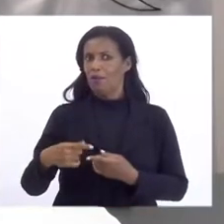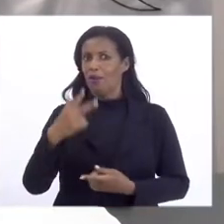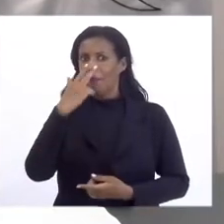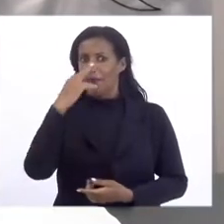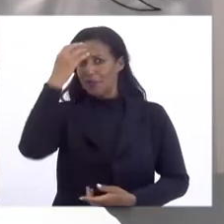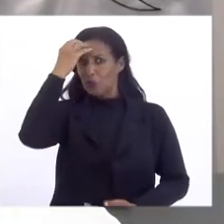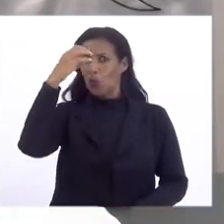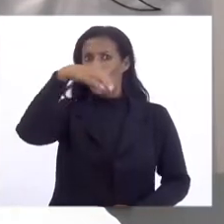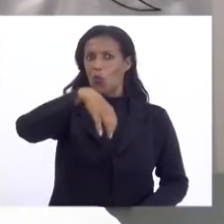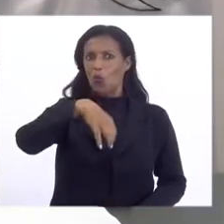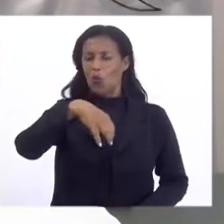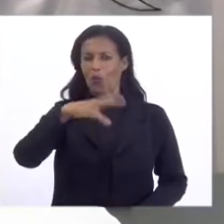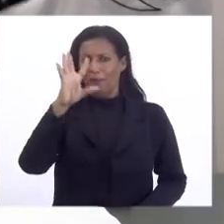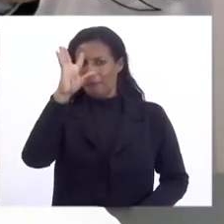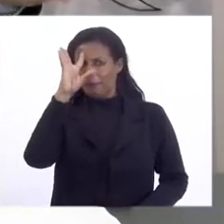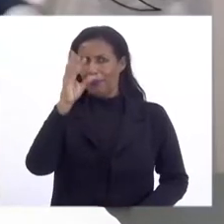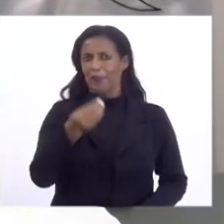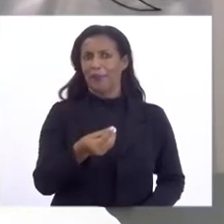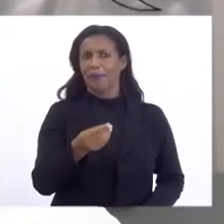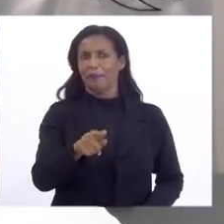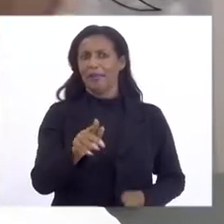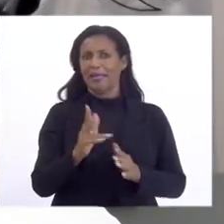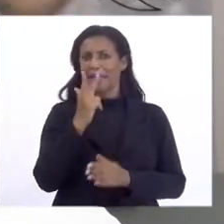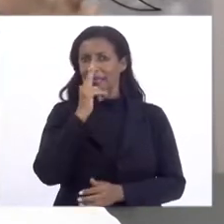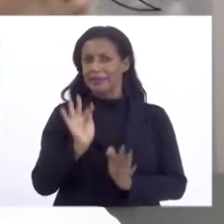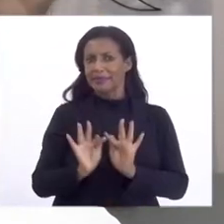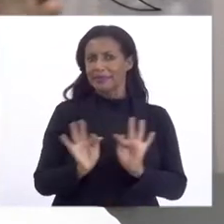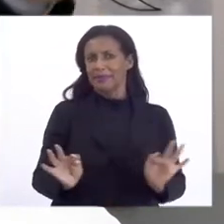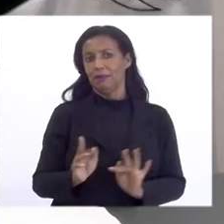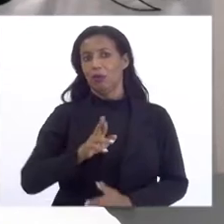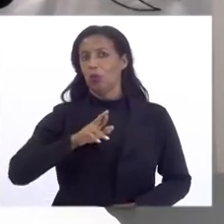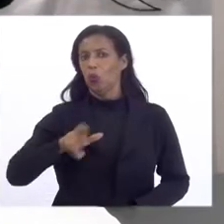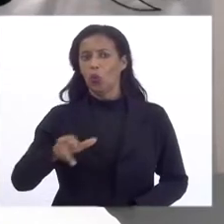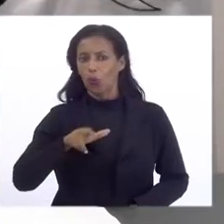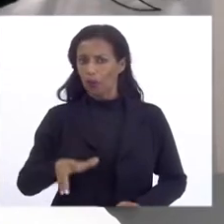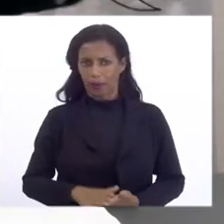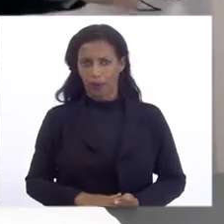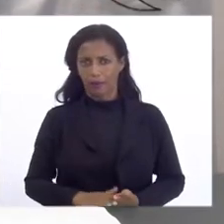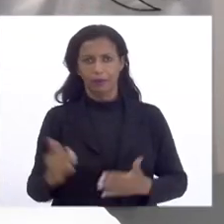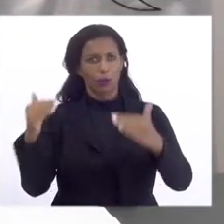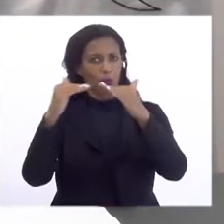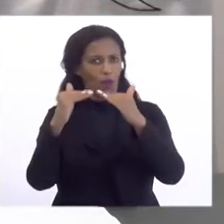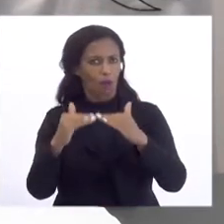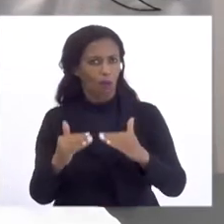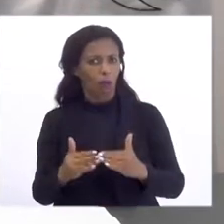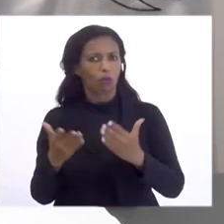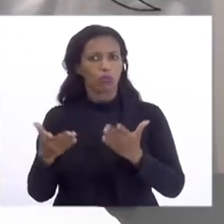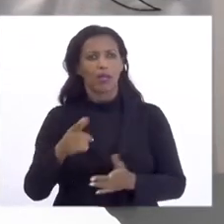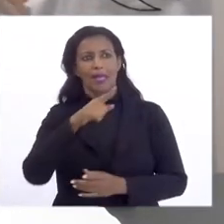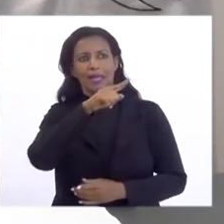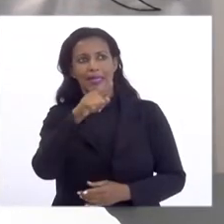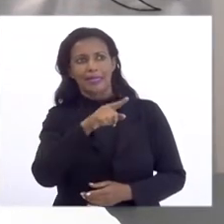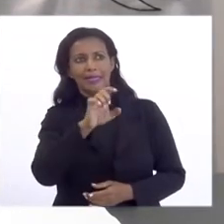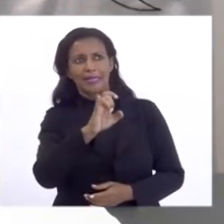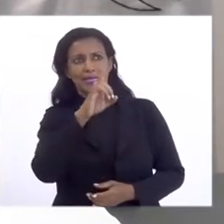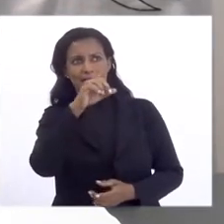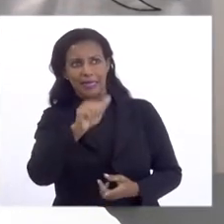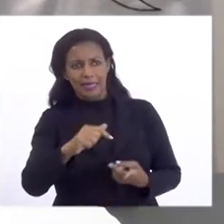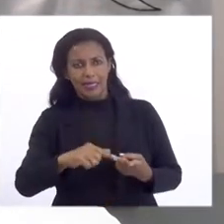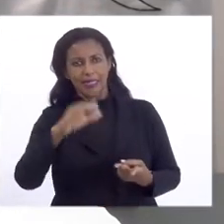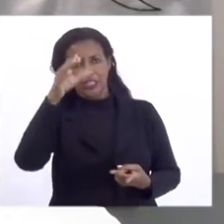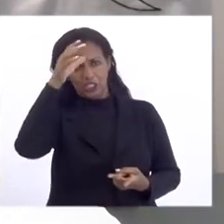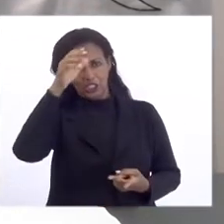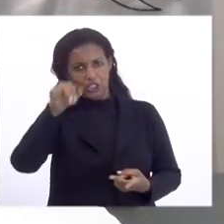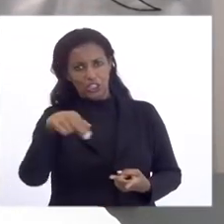CCJ decisões que parecem simples, mas não é. Então, o acordo é esse. Vem Zeidan, Tiaju,